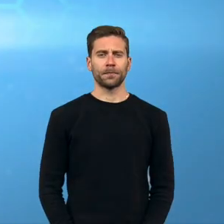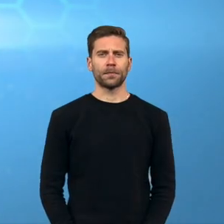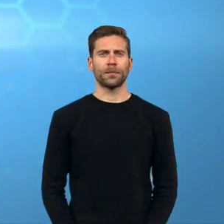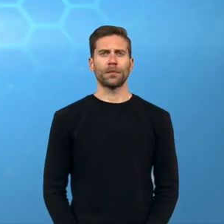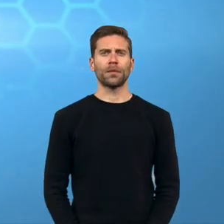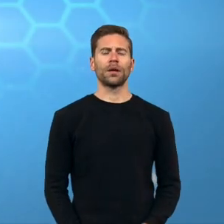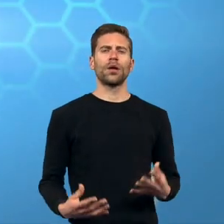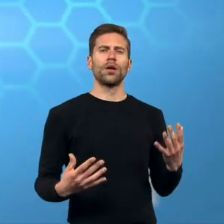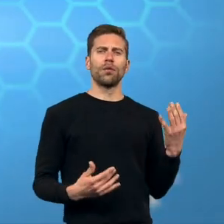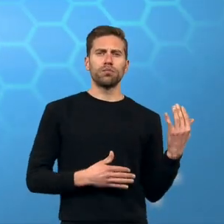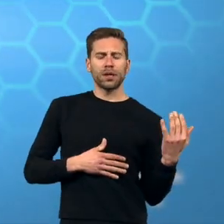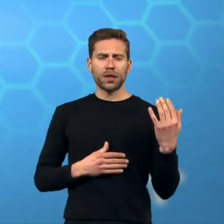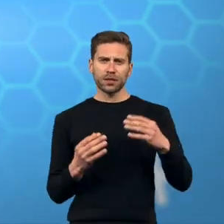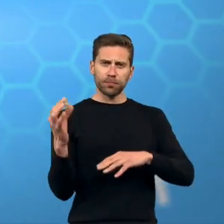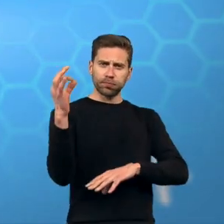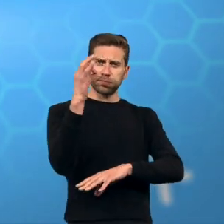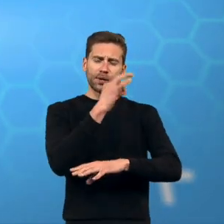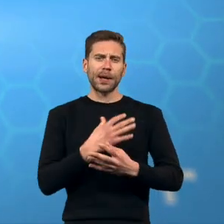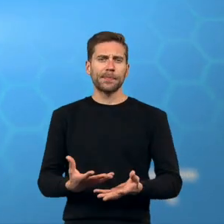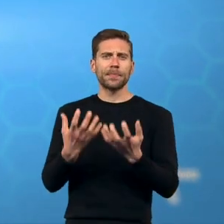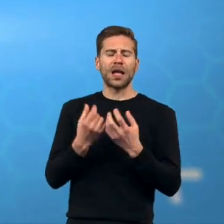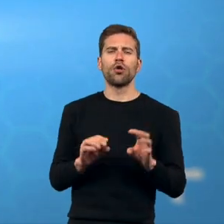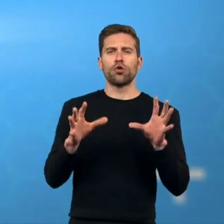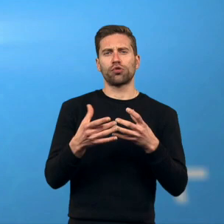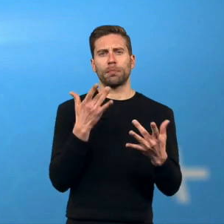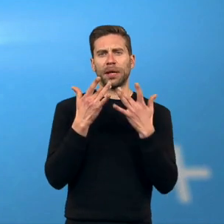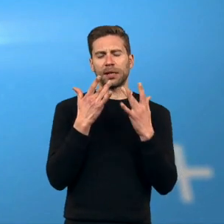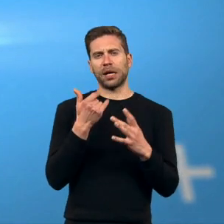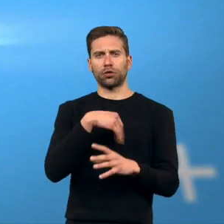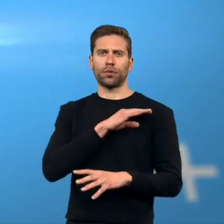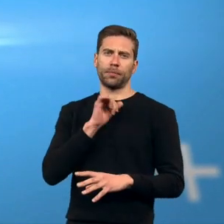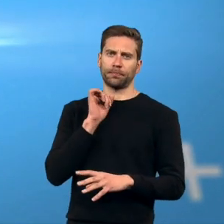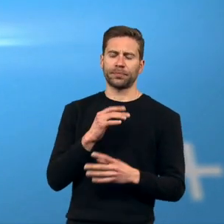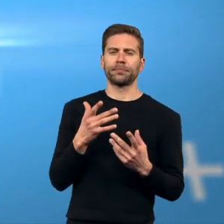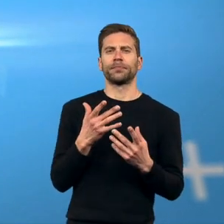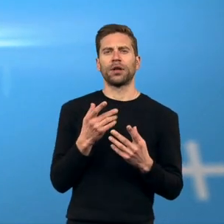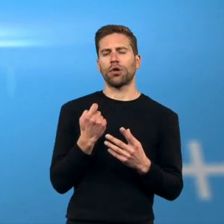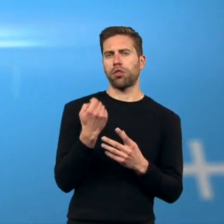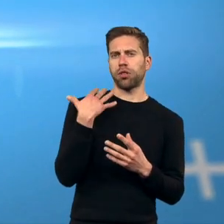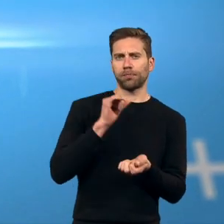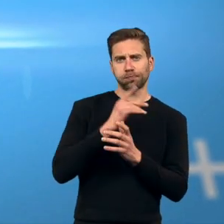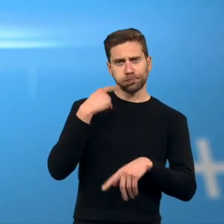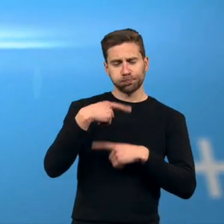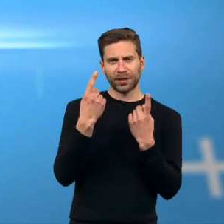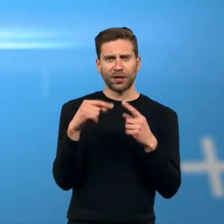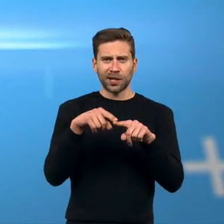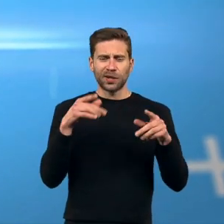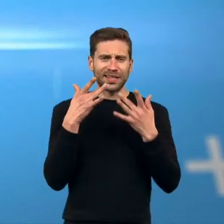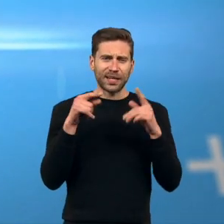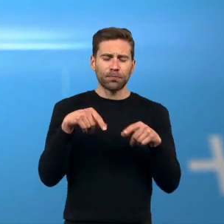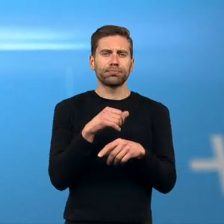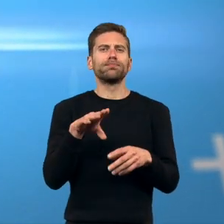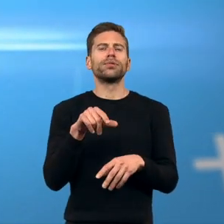Quero Dançar o Poente é a mais recente produção da Cooperativa Bonifrates, que apresentou a peça no seu teatro-estúdio na